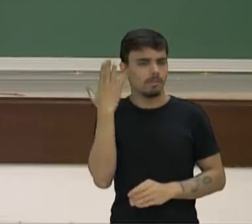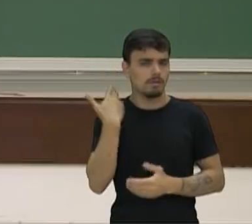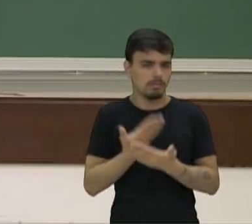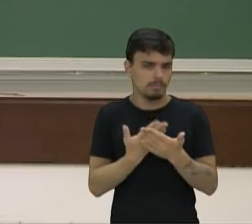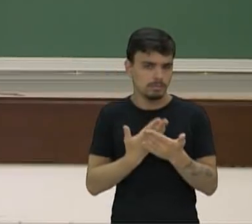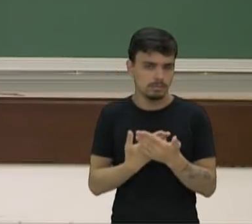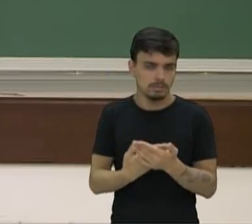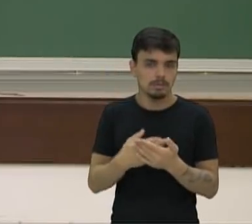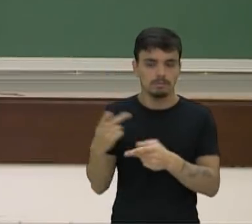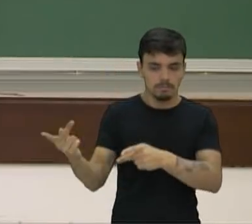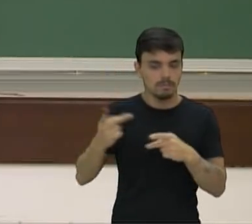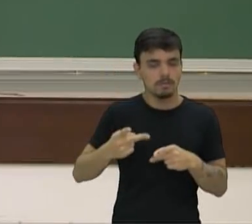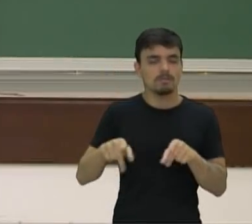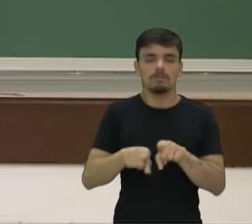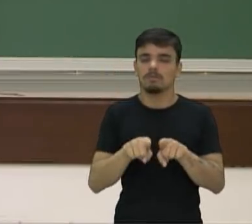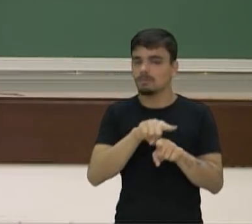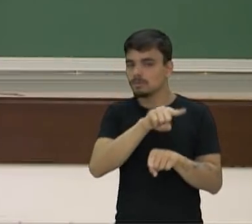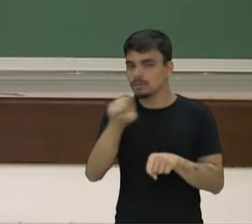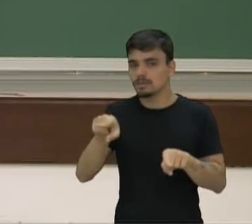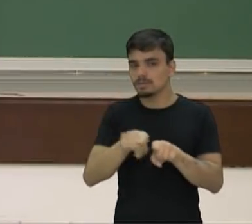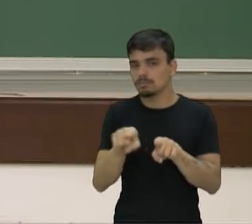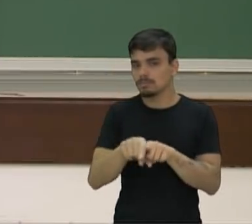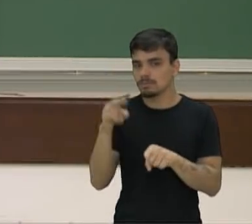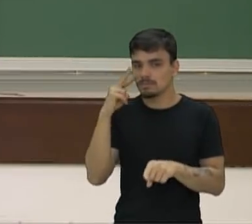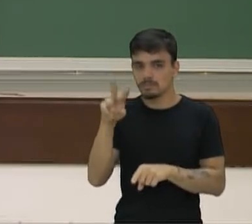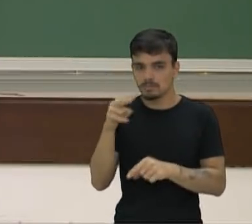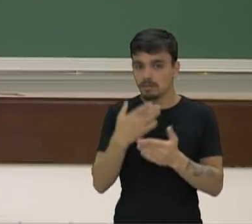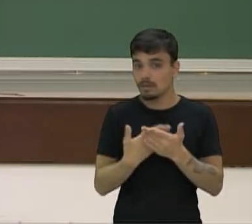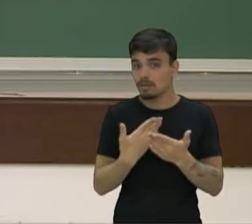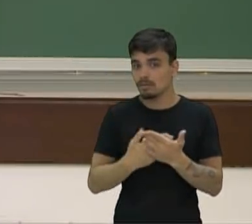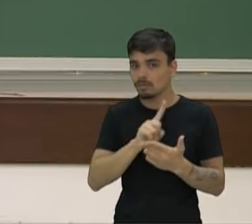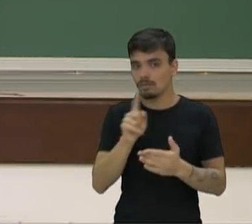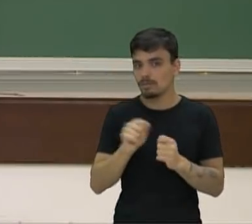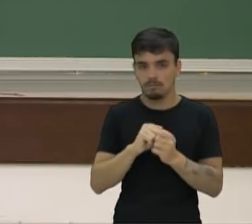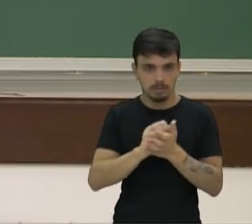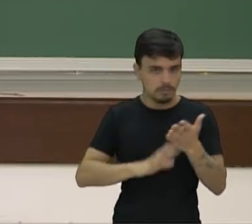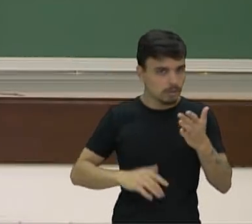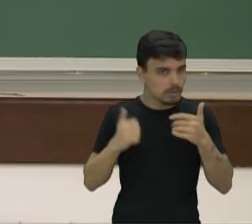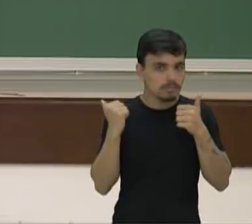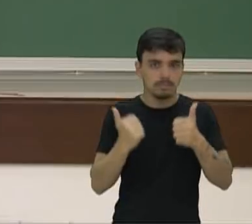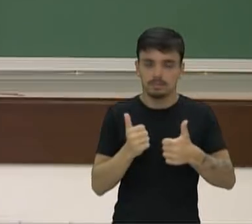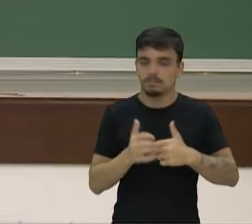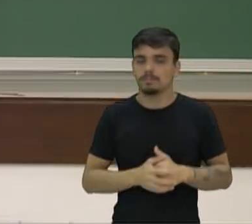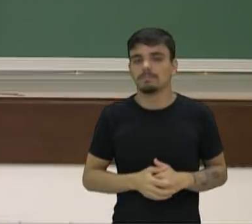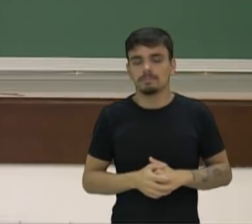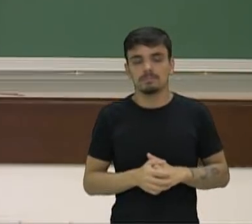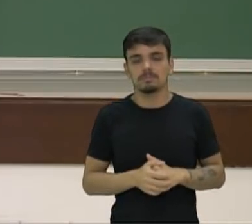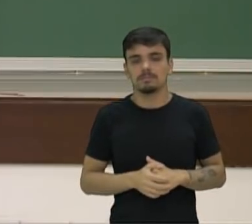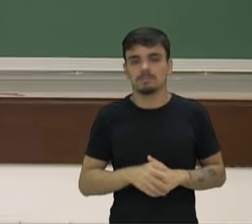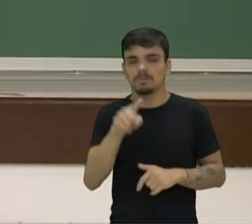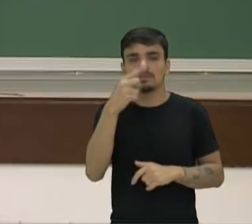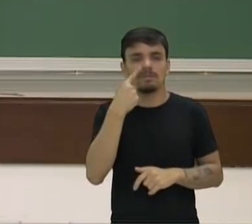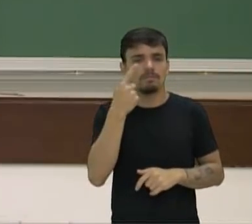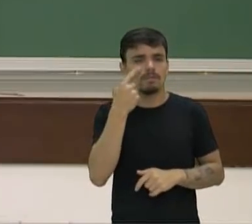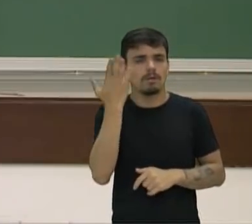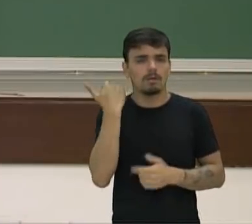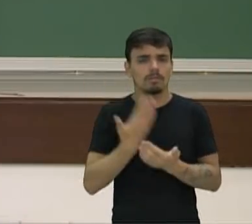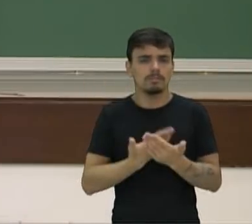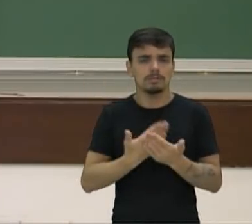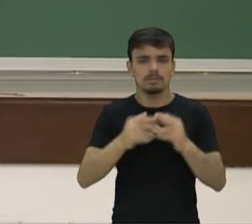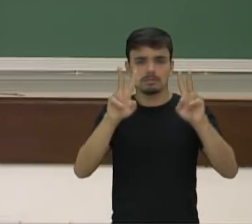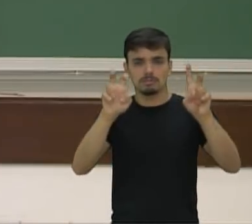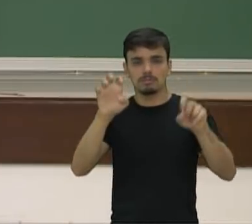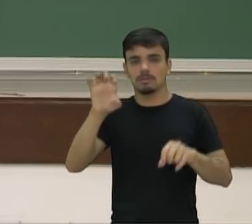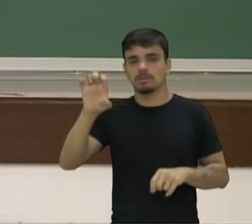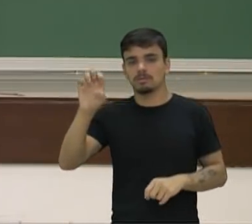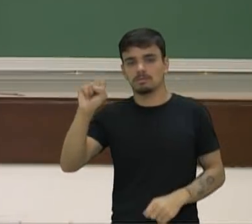convite, puxei um pouquinho a orelha, vocês têm que assistir a aula também, não é só fazer essa atividade, galerinha. Vocês viram na aula passada sobre Esparta